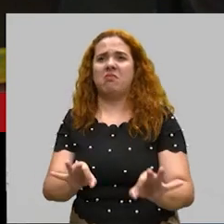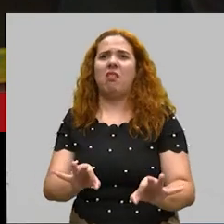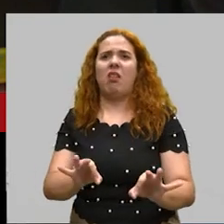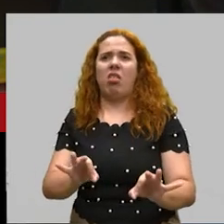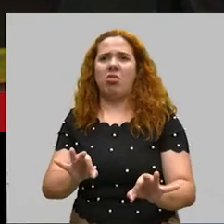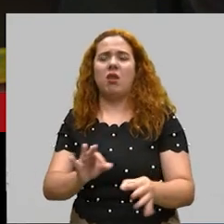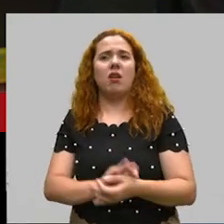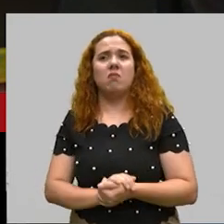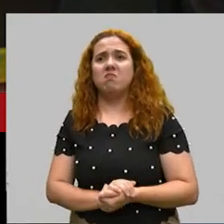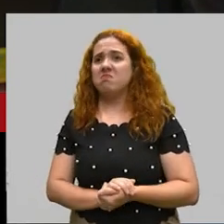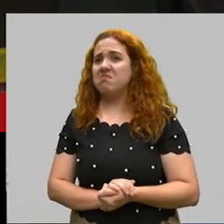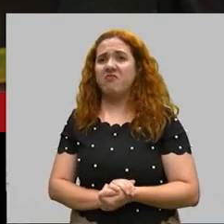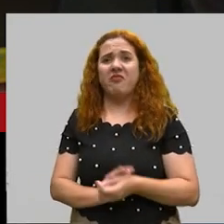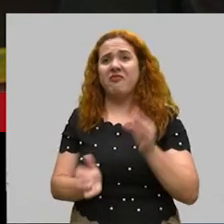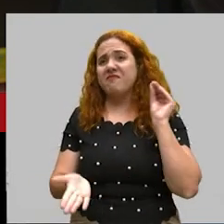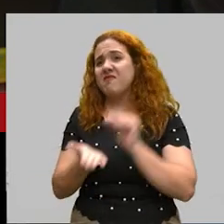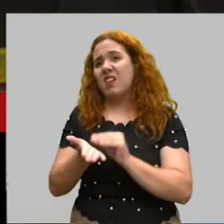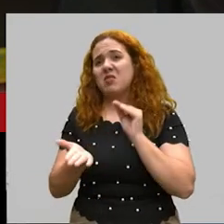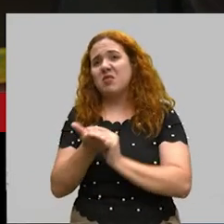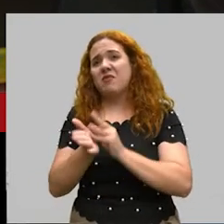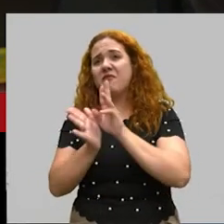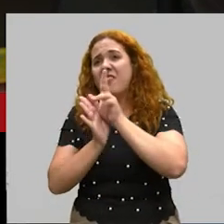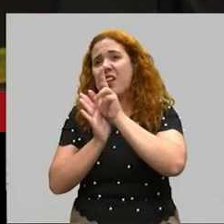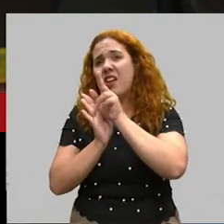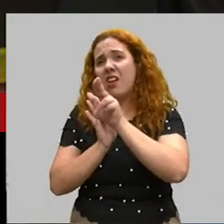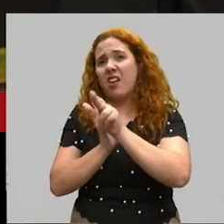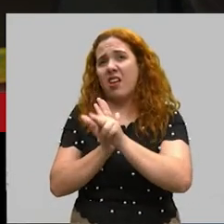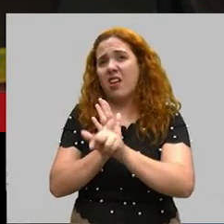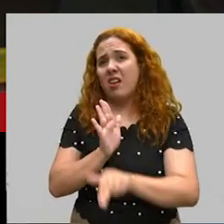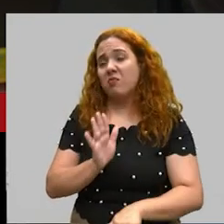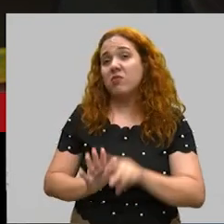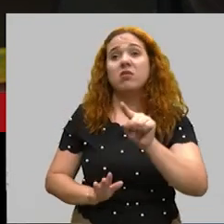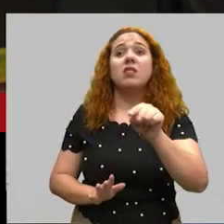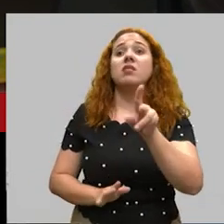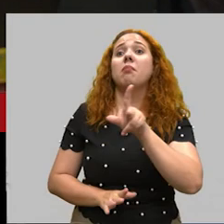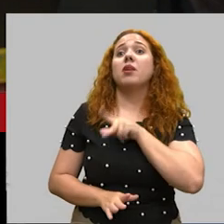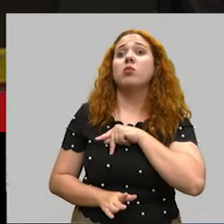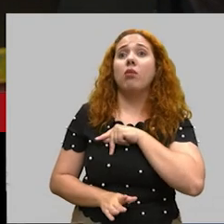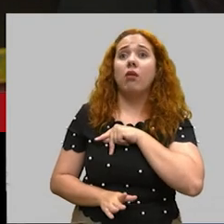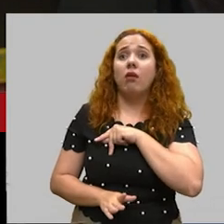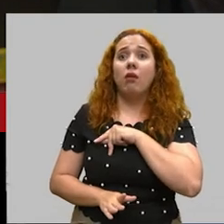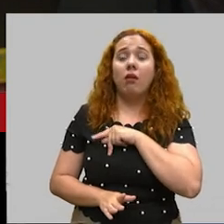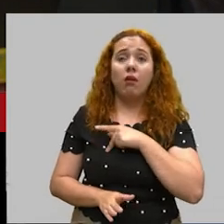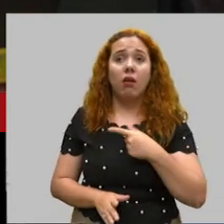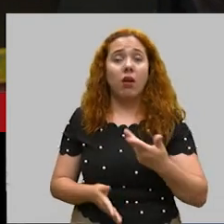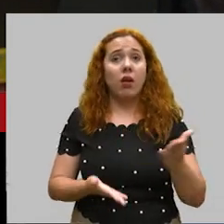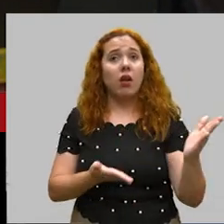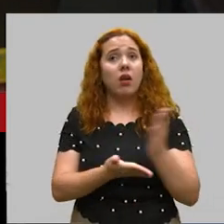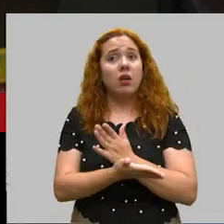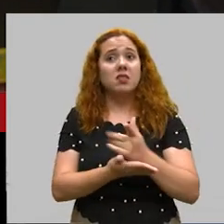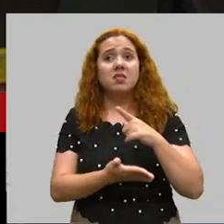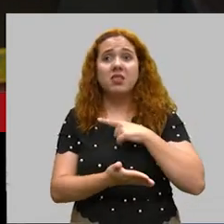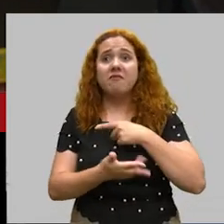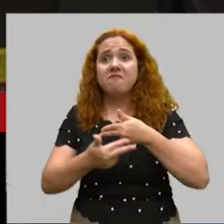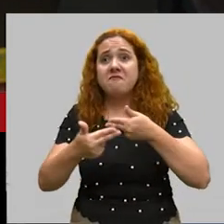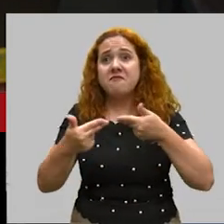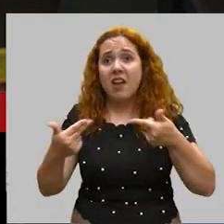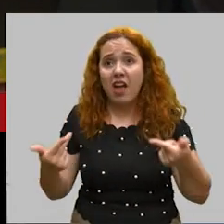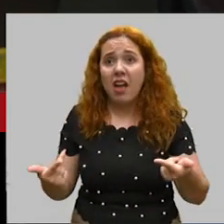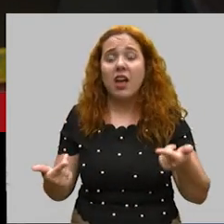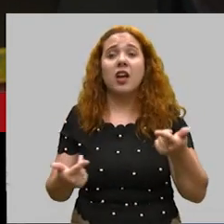aspecto nenhum nem nas escolas particulares que às vezes tem estrutura tem